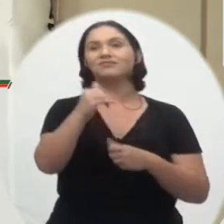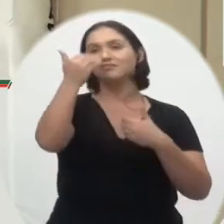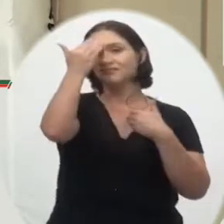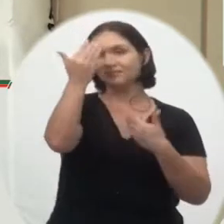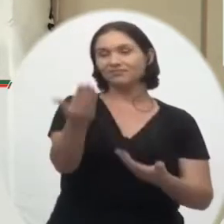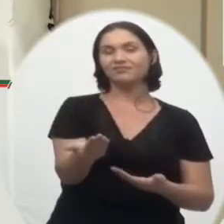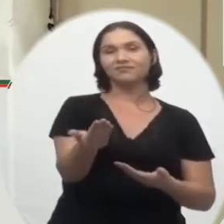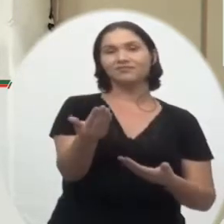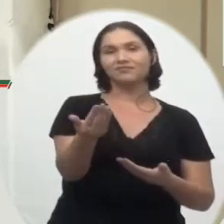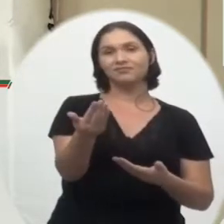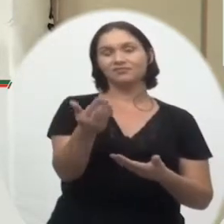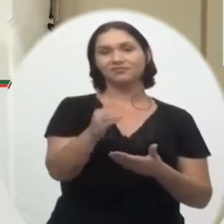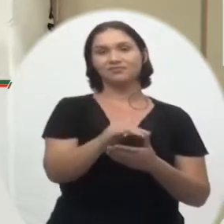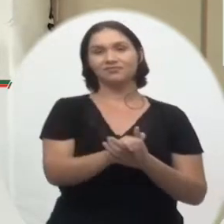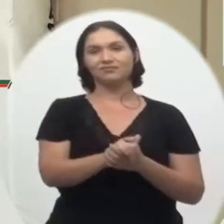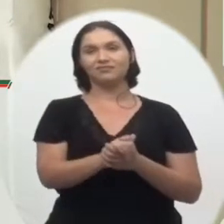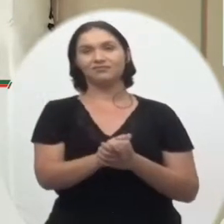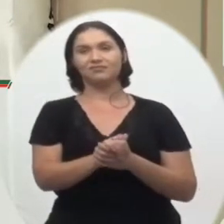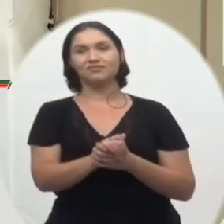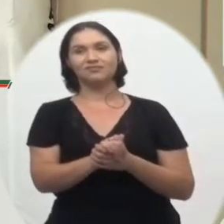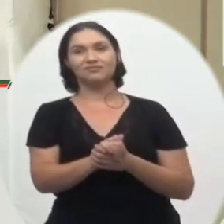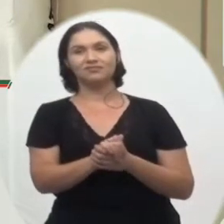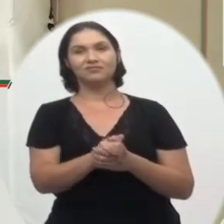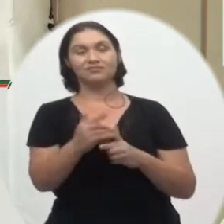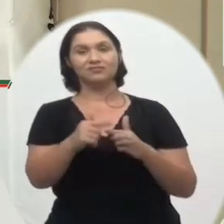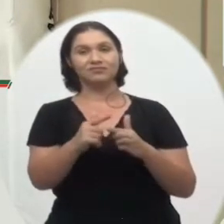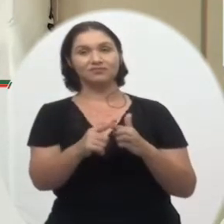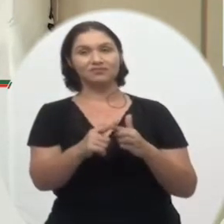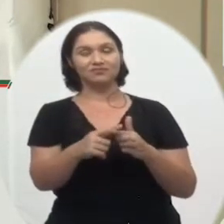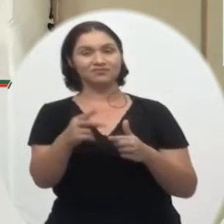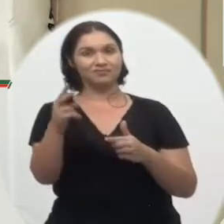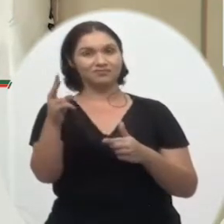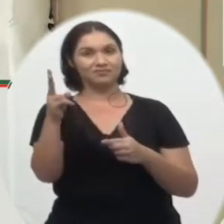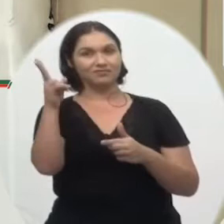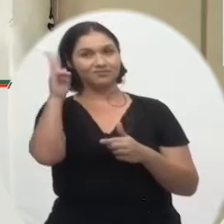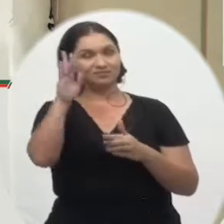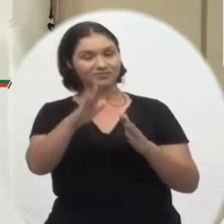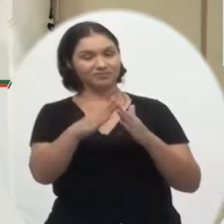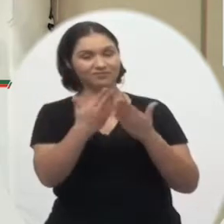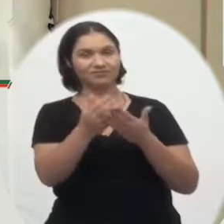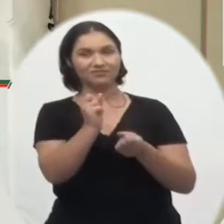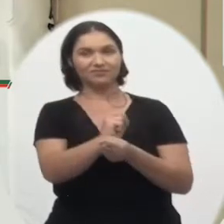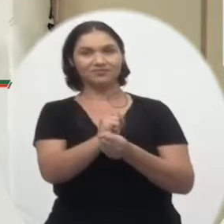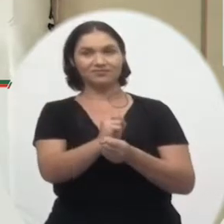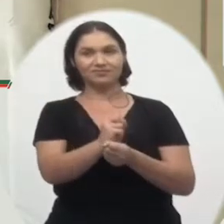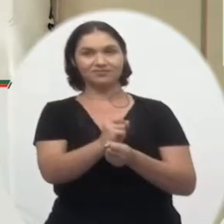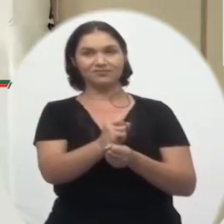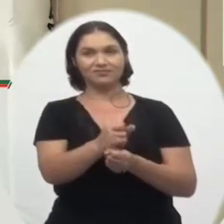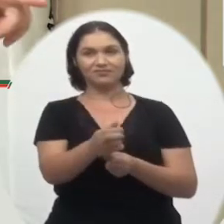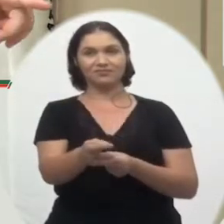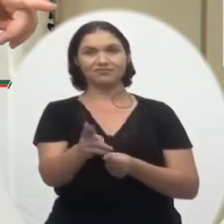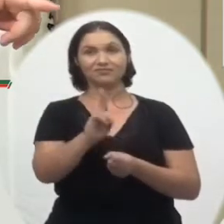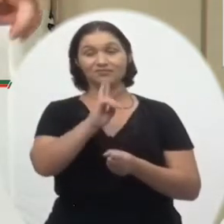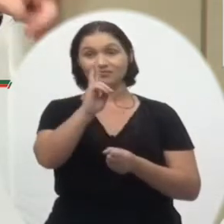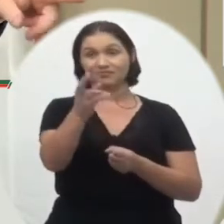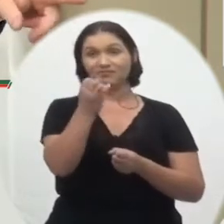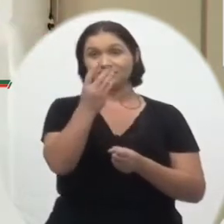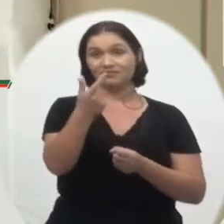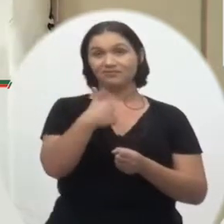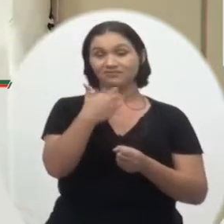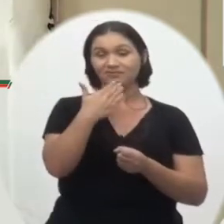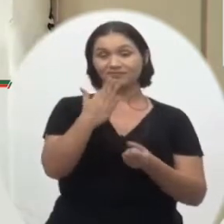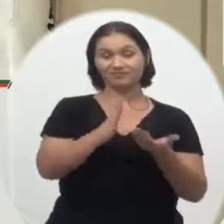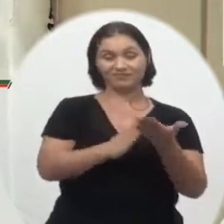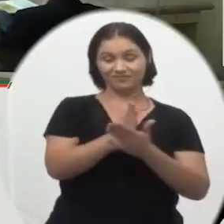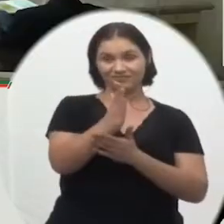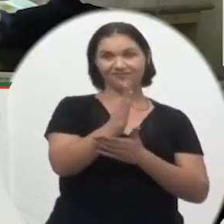aí por ter feito essa lembrança desse requerimento, e a gente espera lá a resposta positiva. Um abraço, presidente. Obrigado. Peço aprovação, requerimento do nosso